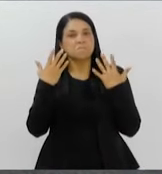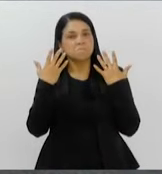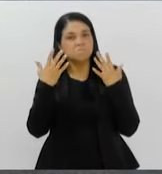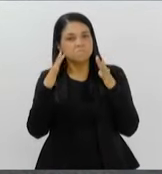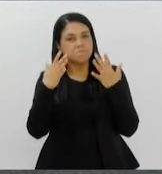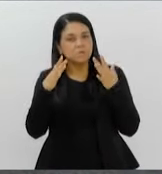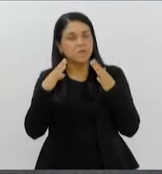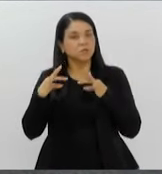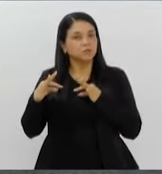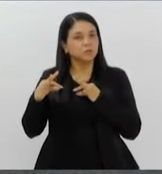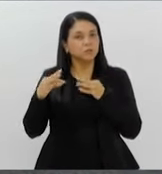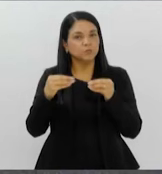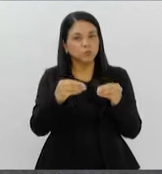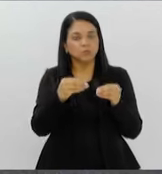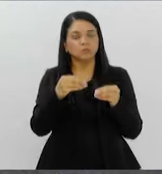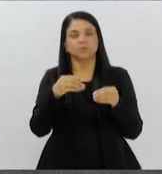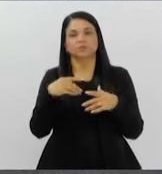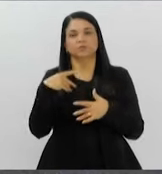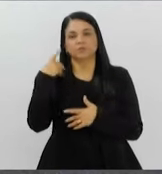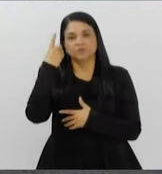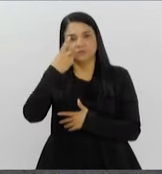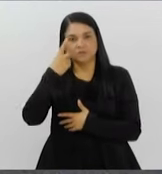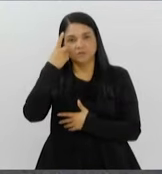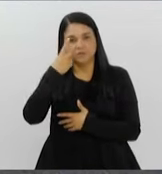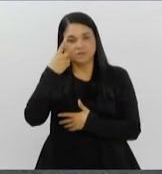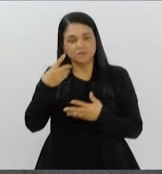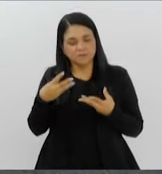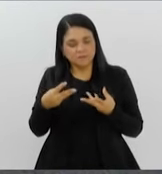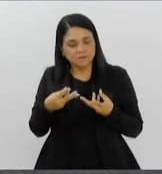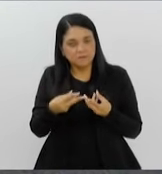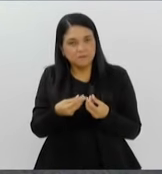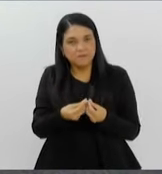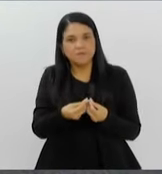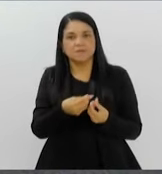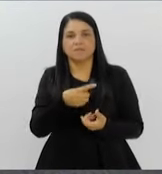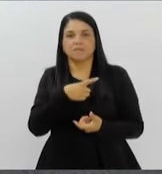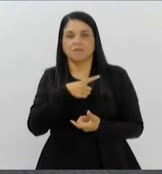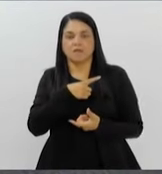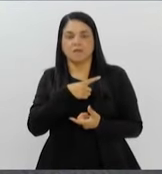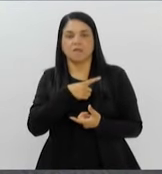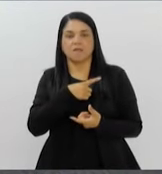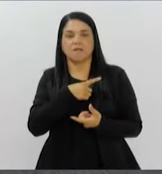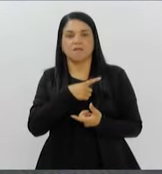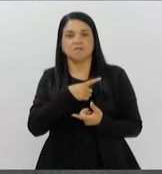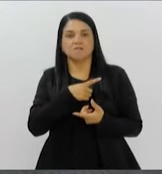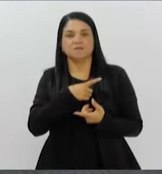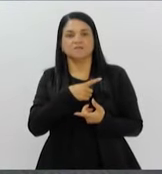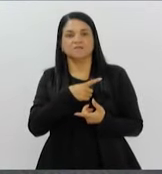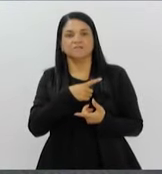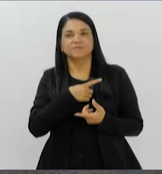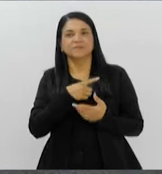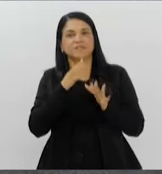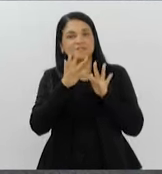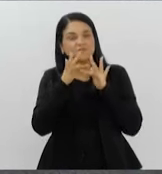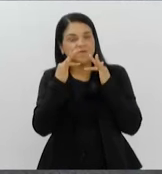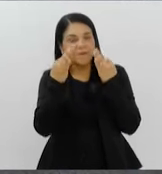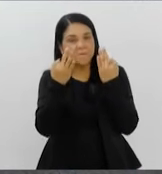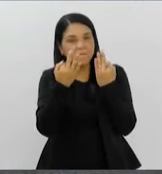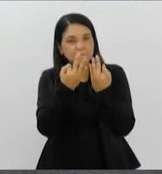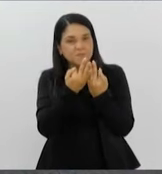parabenizar todos os deputados que se sensibilizam com a causa das